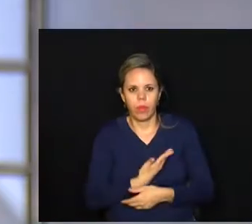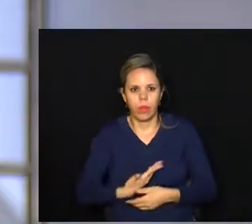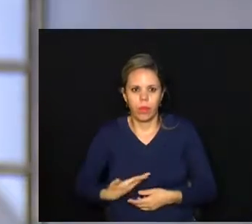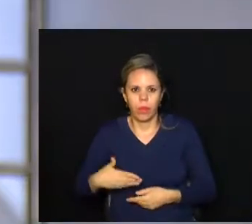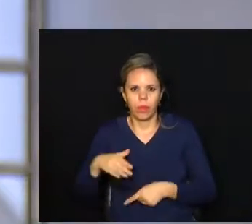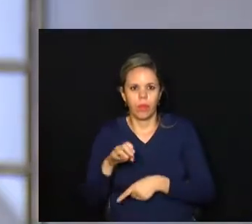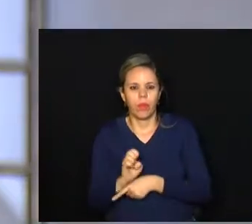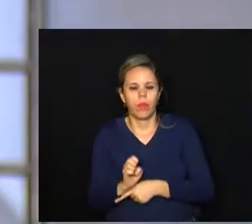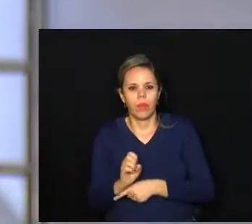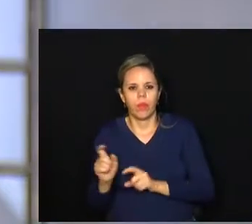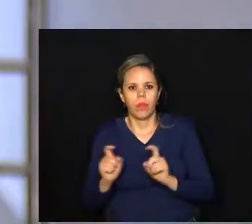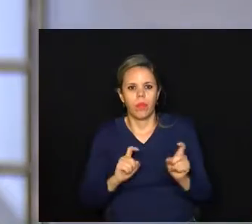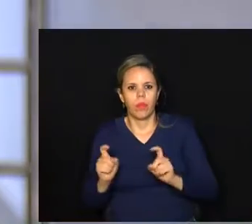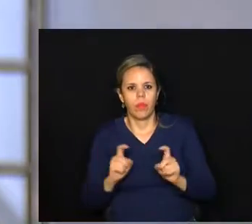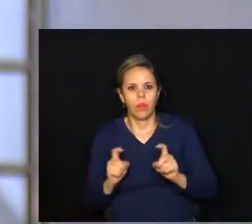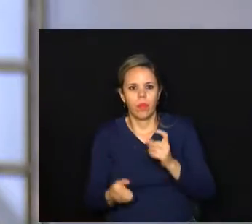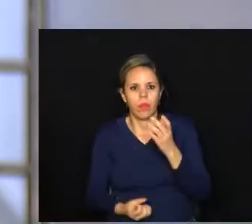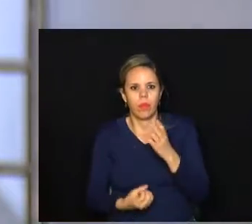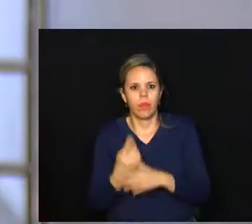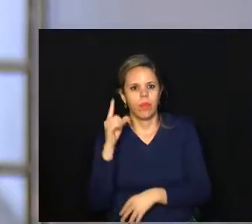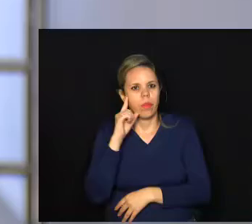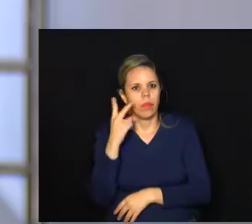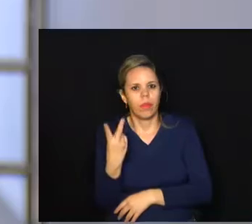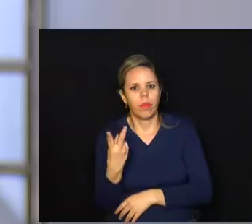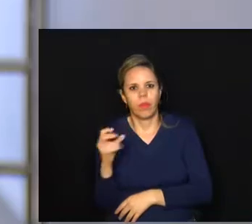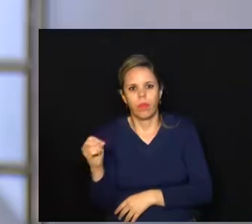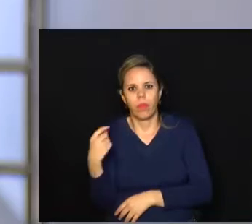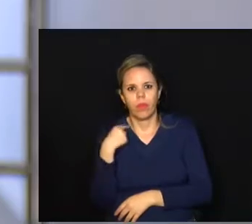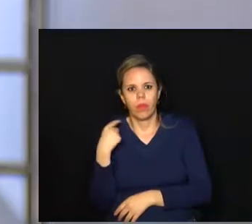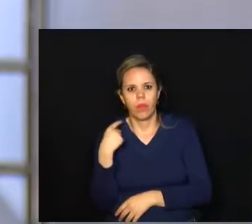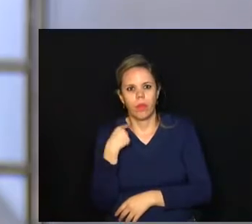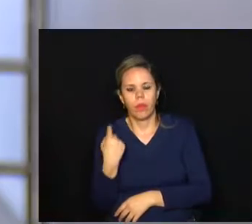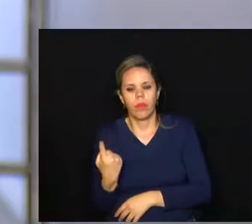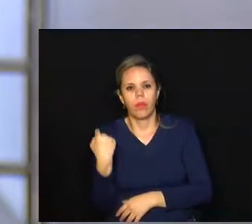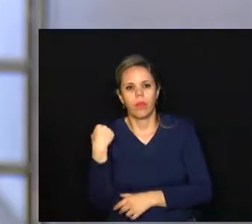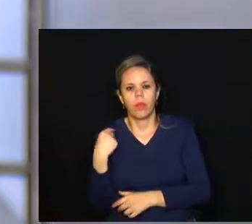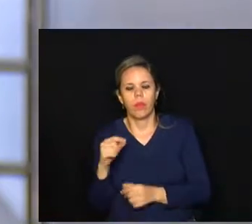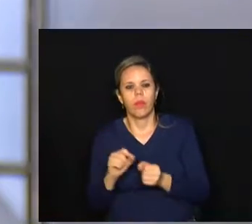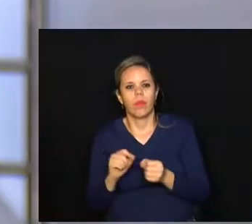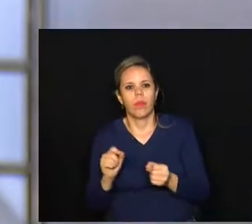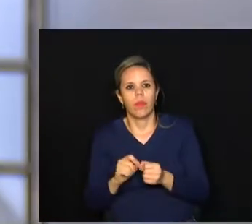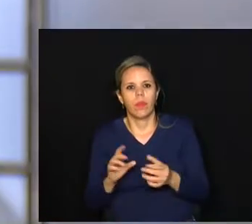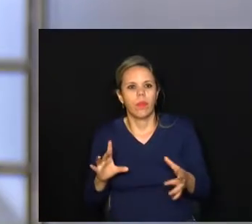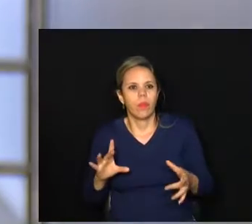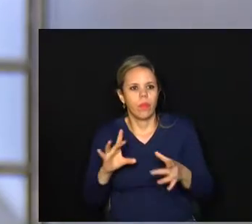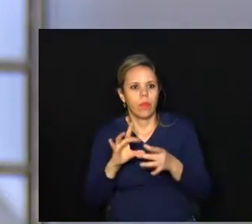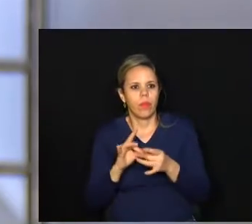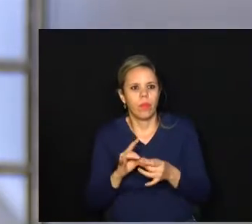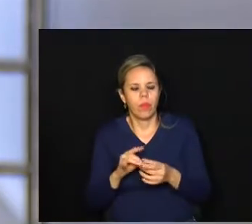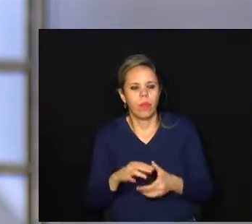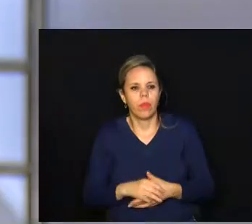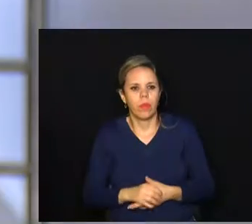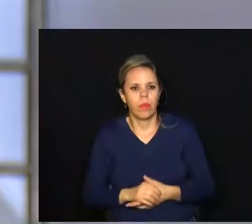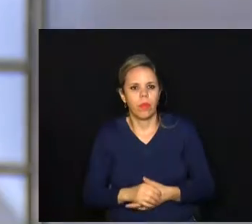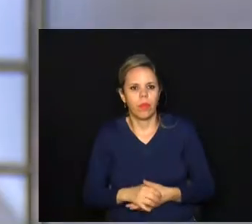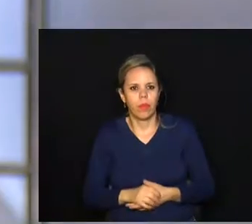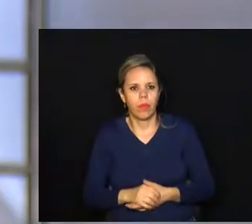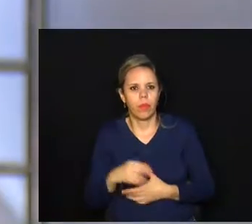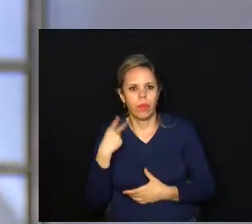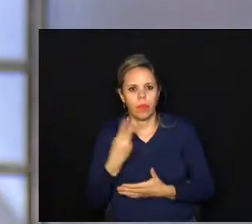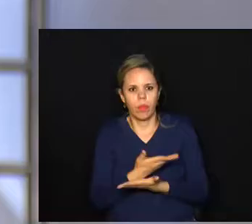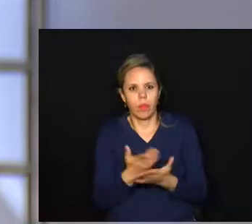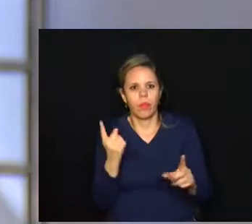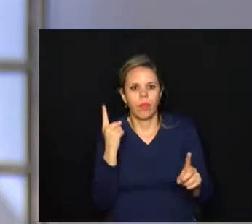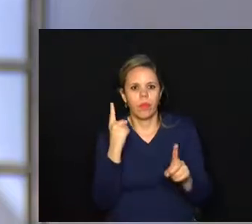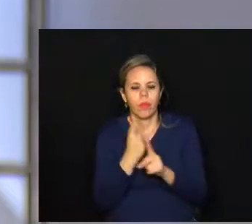estado em uma reunião que aconteceu no dia 20 de maio. As demandas foram alinhadas entre os parlamentares em um encontro